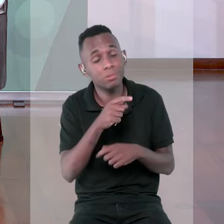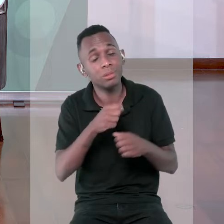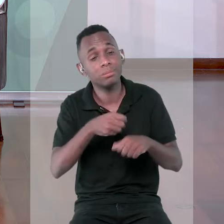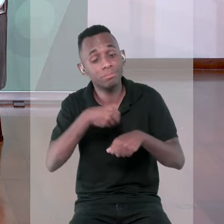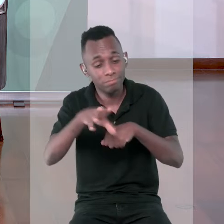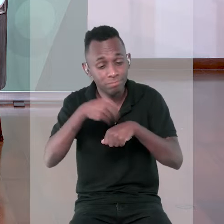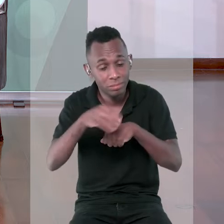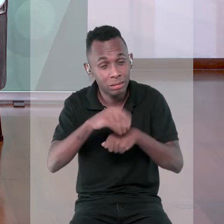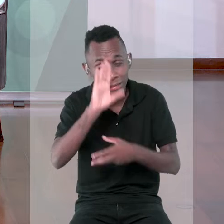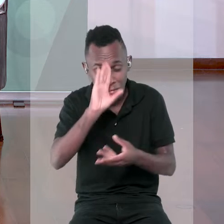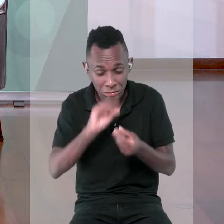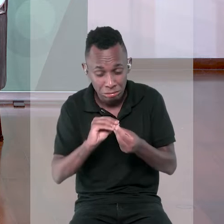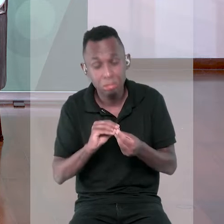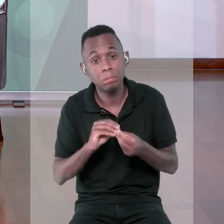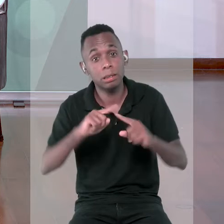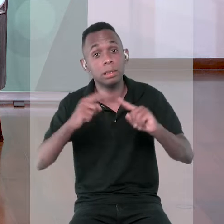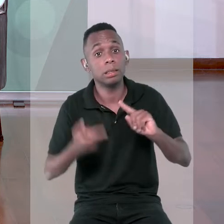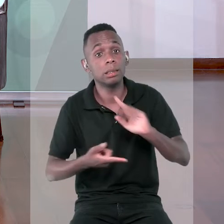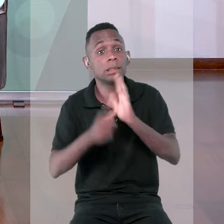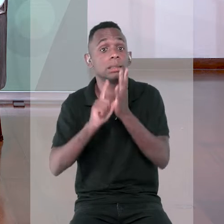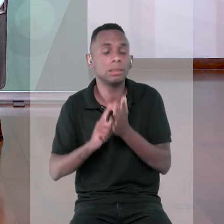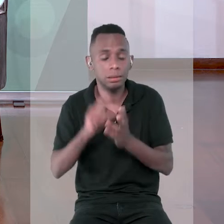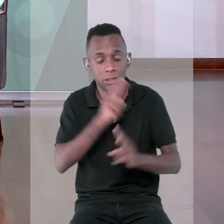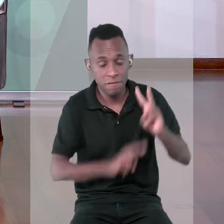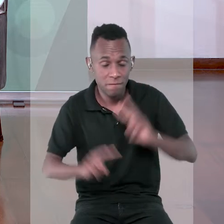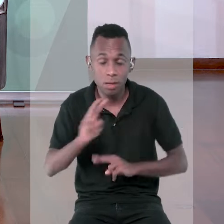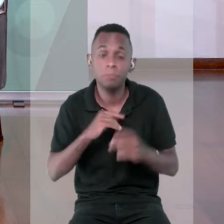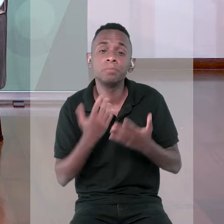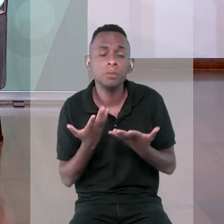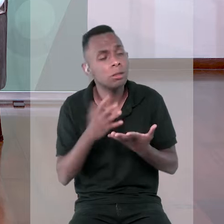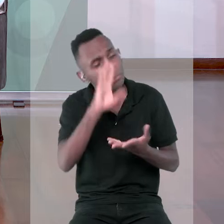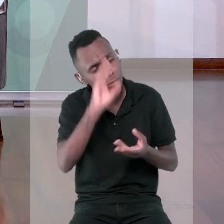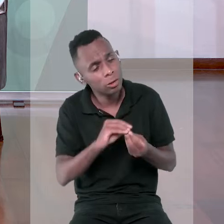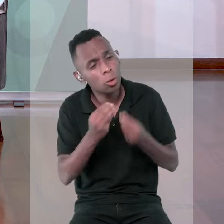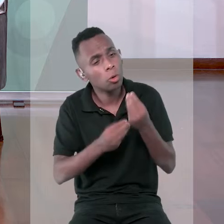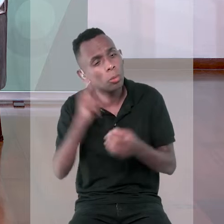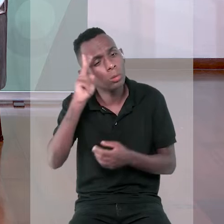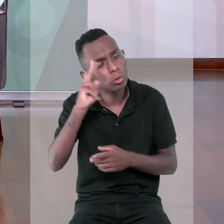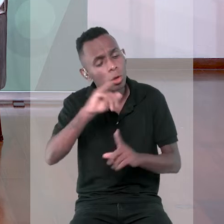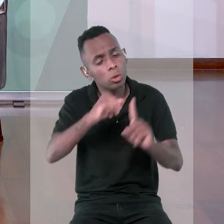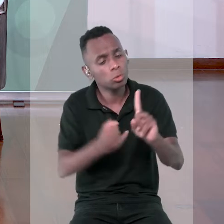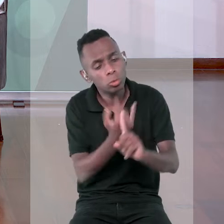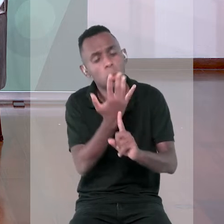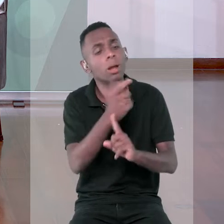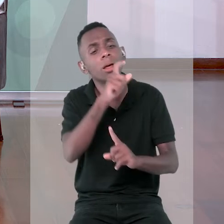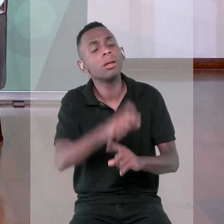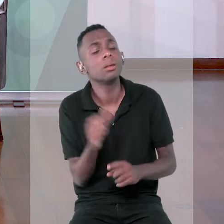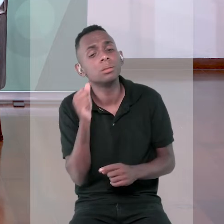conte resumidissimamente, antes da gente fazer as análises, um pouquinho da história da Joana d'Arc. Quem foi essa